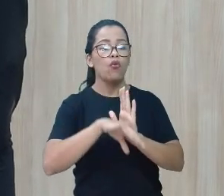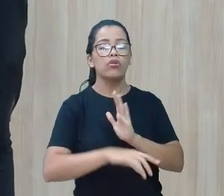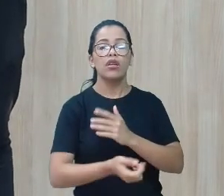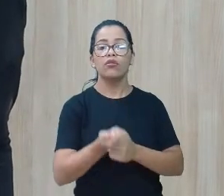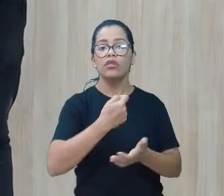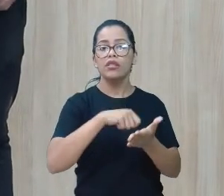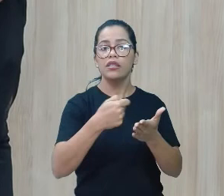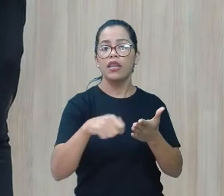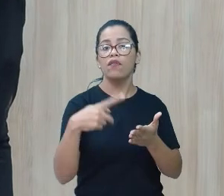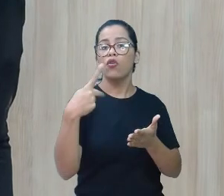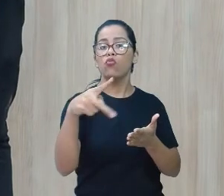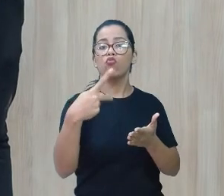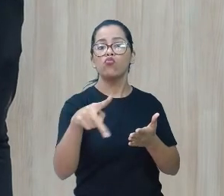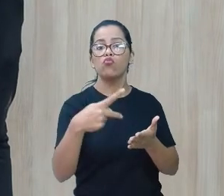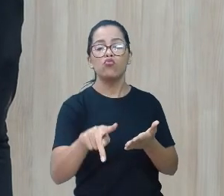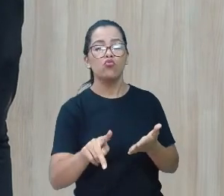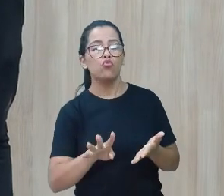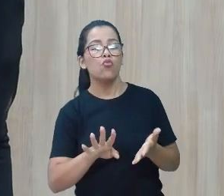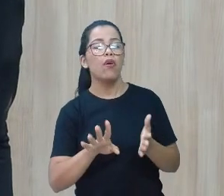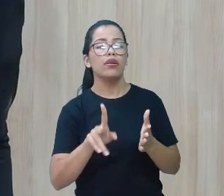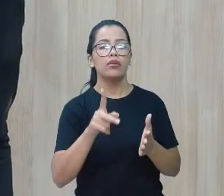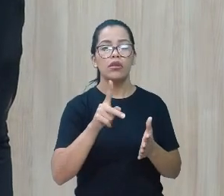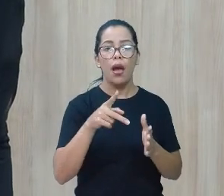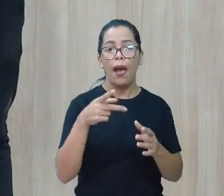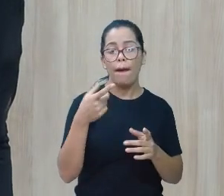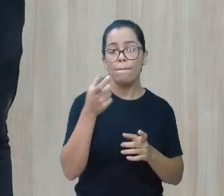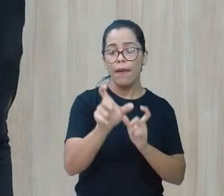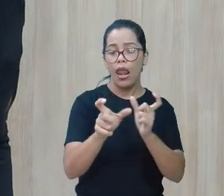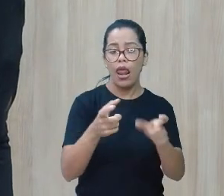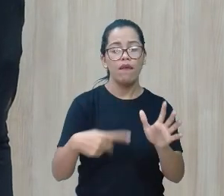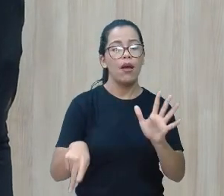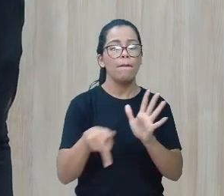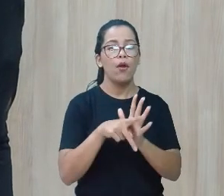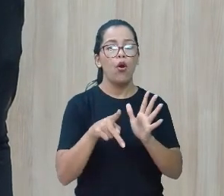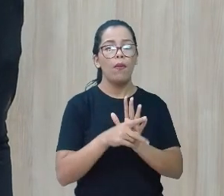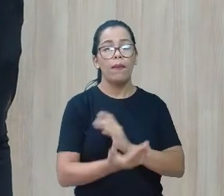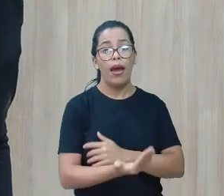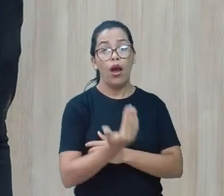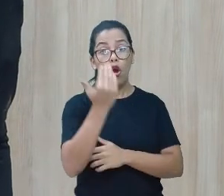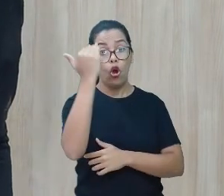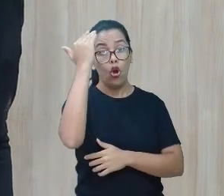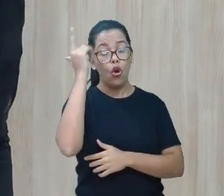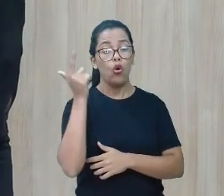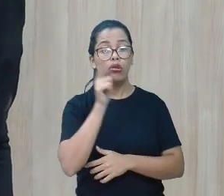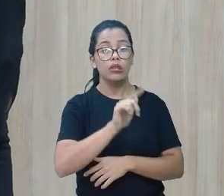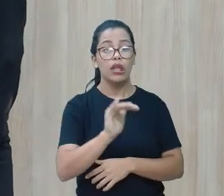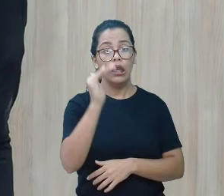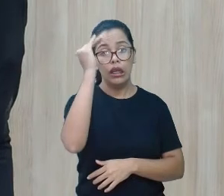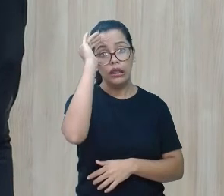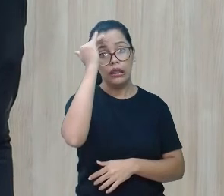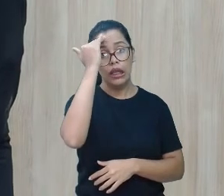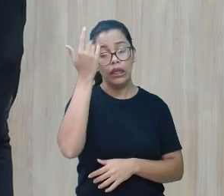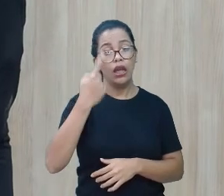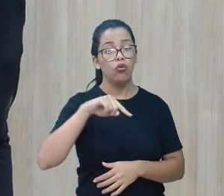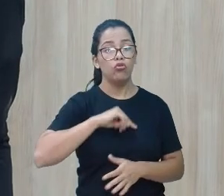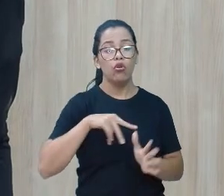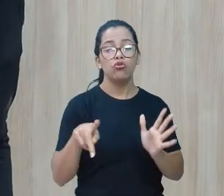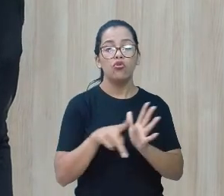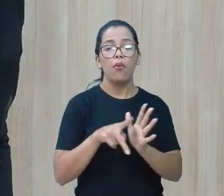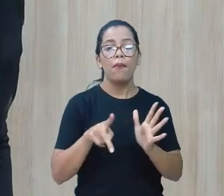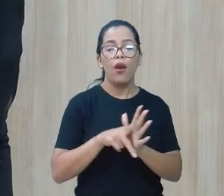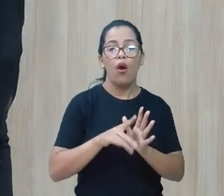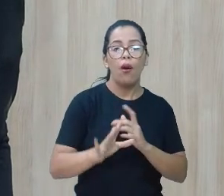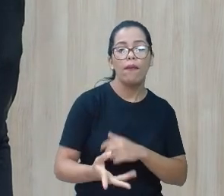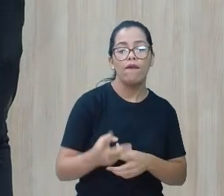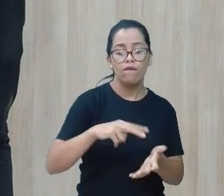palavras, tá bom? Então, às vezes a gente consegue entender com o nosso próprio vocabulário, tá bom? Então, coloca